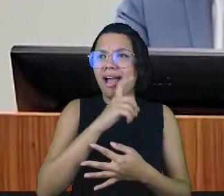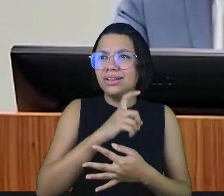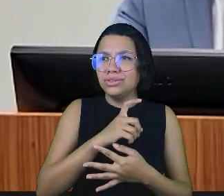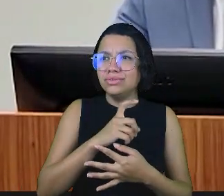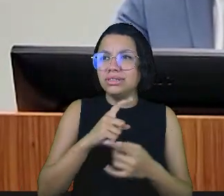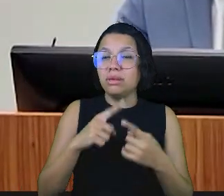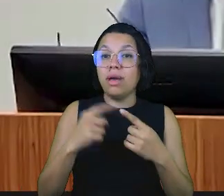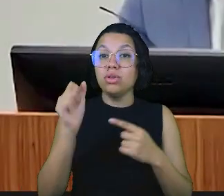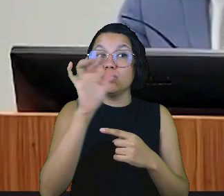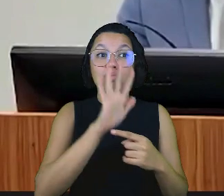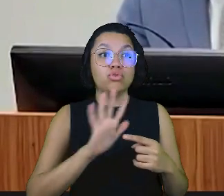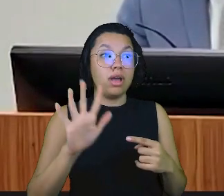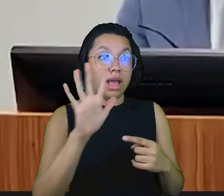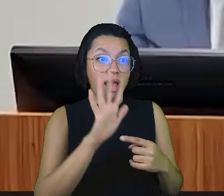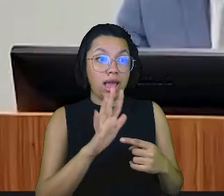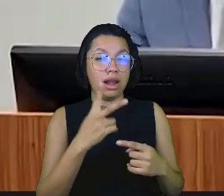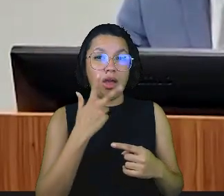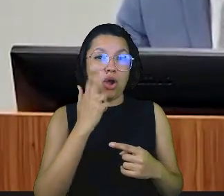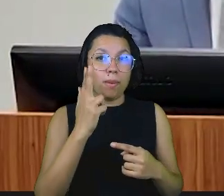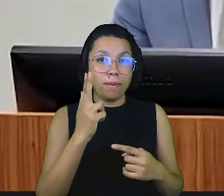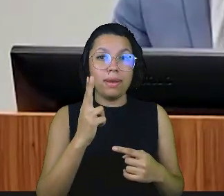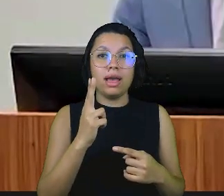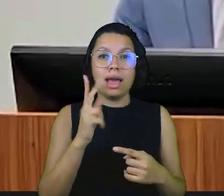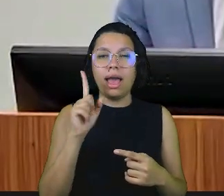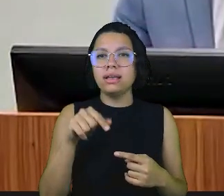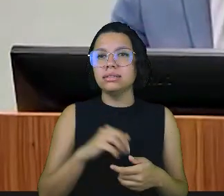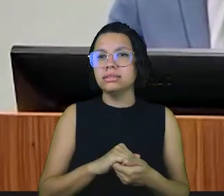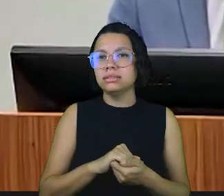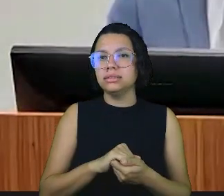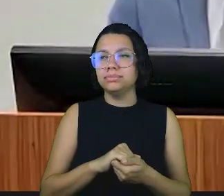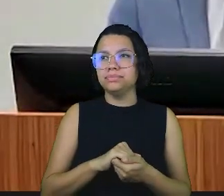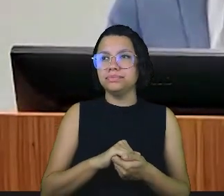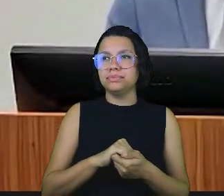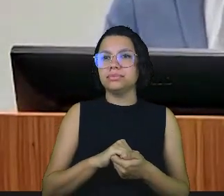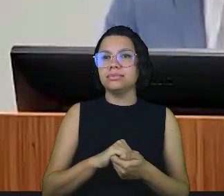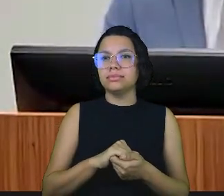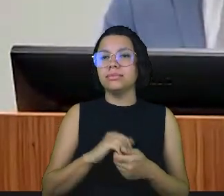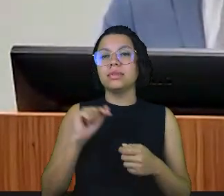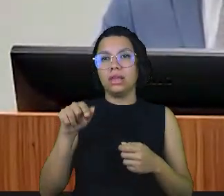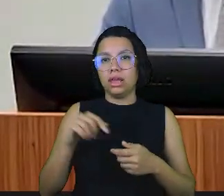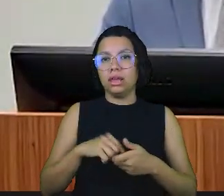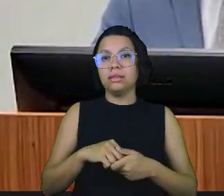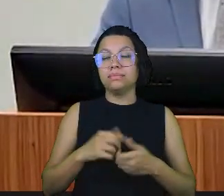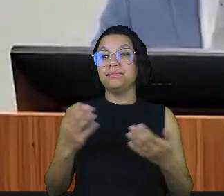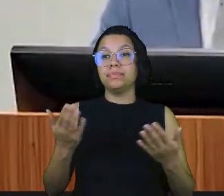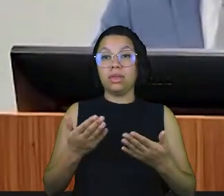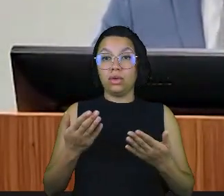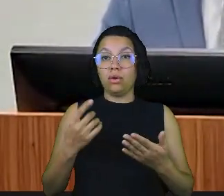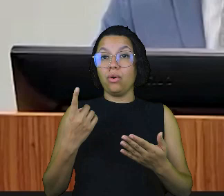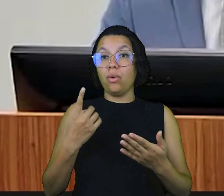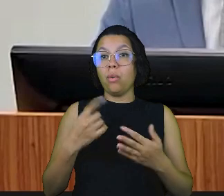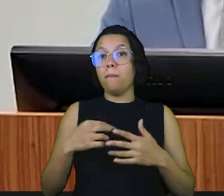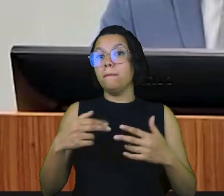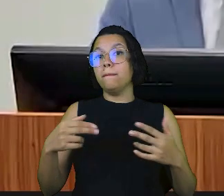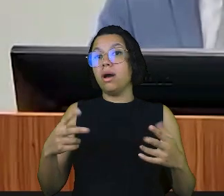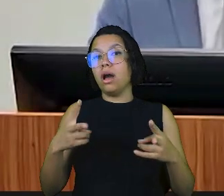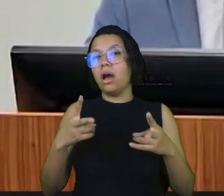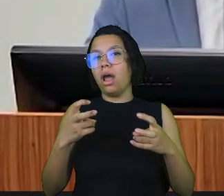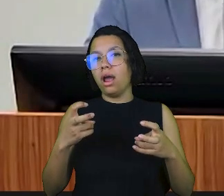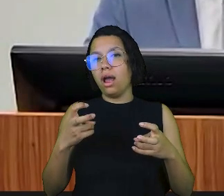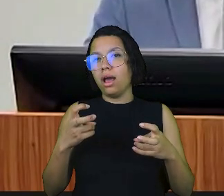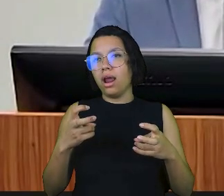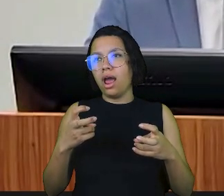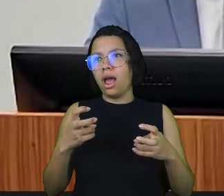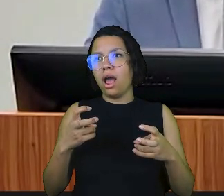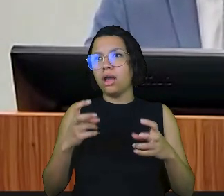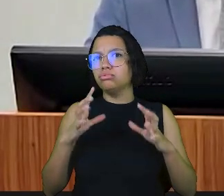parece, seria esse. Agora, uma coisa me parece absolutamente